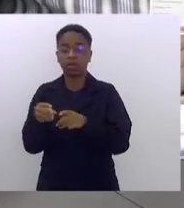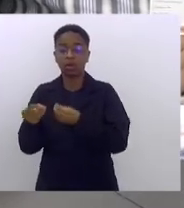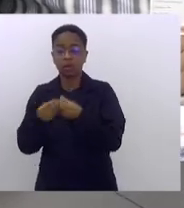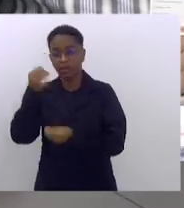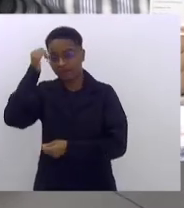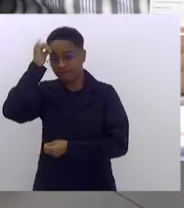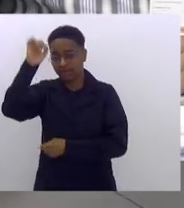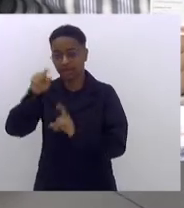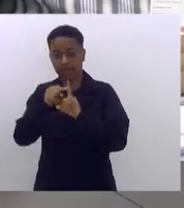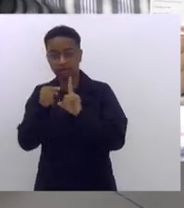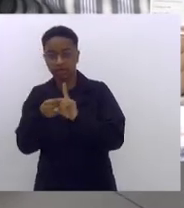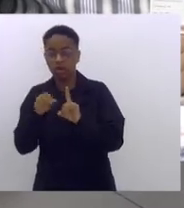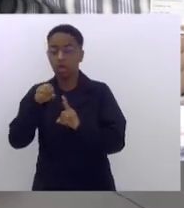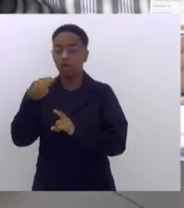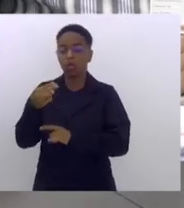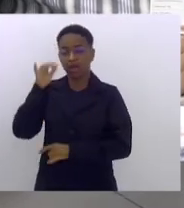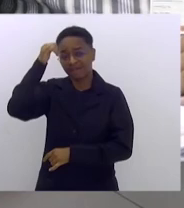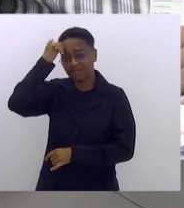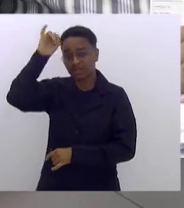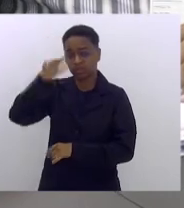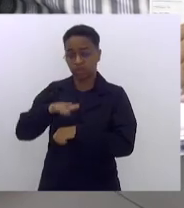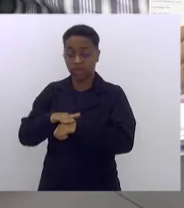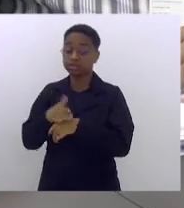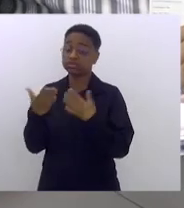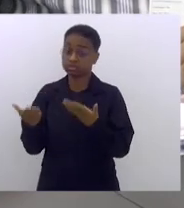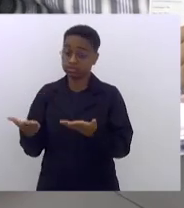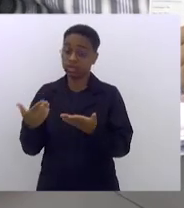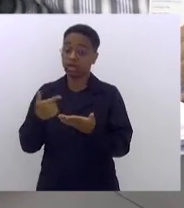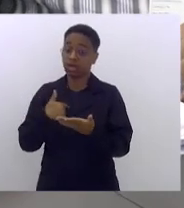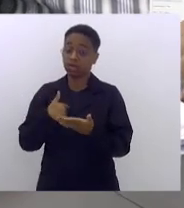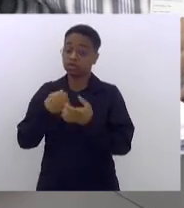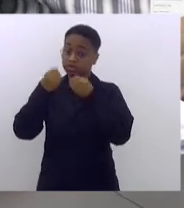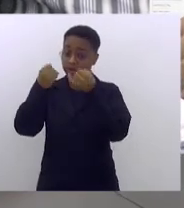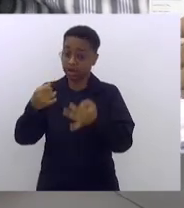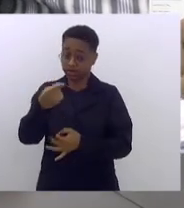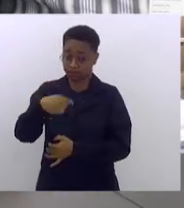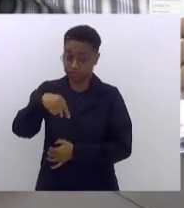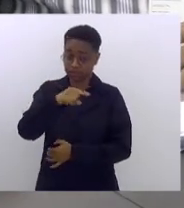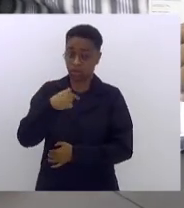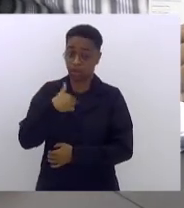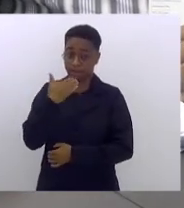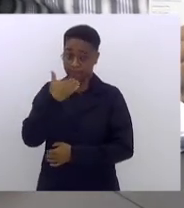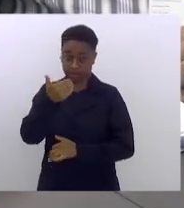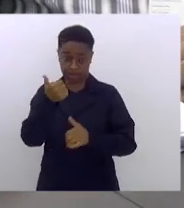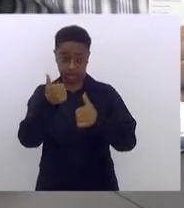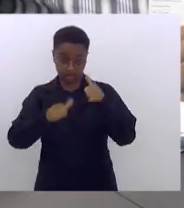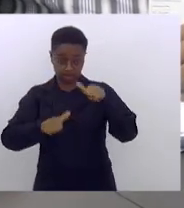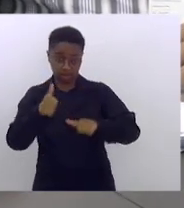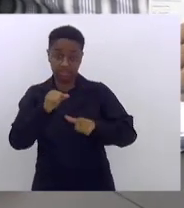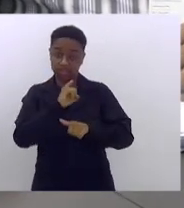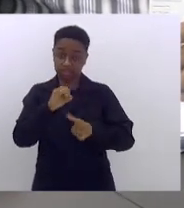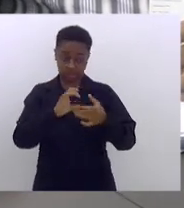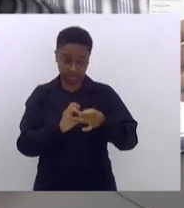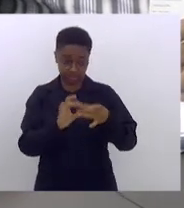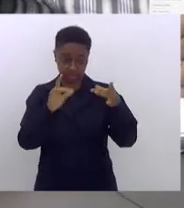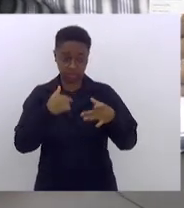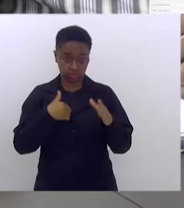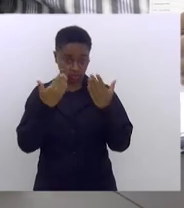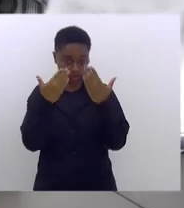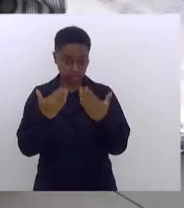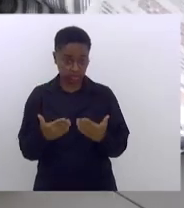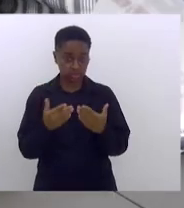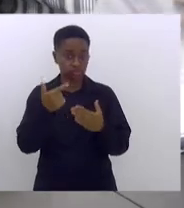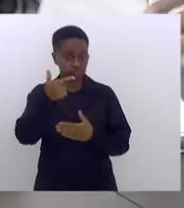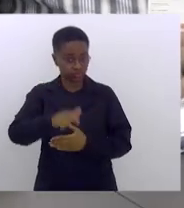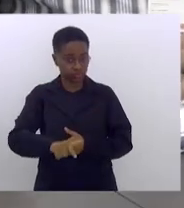precoce ou doenças transmissíveis. Então, eu já esclareço que o meu pedido de vista, caso o presidente Rodrigo Amorim me conceda,